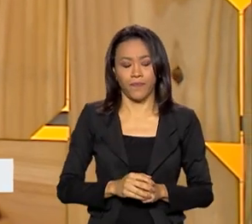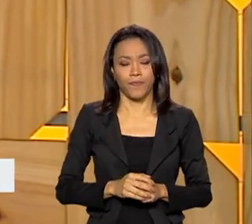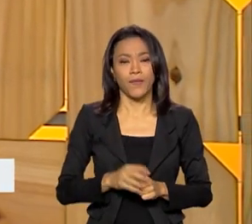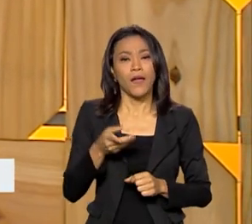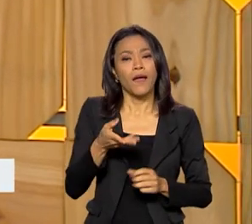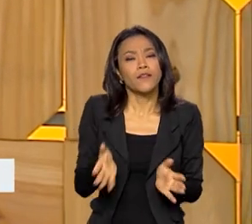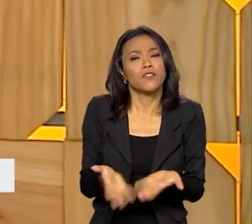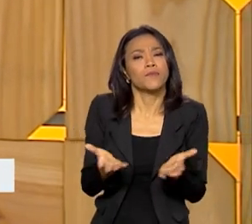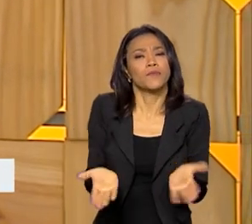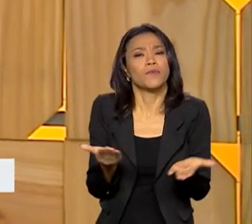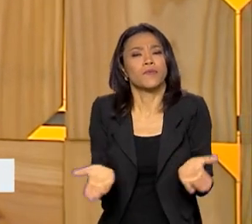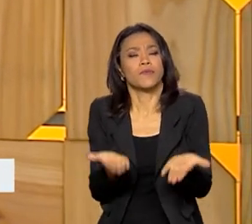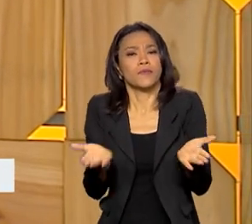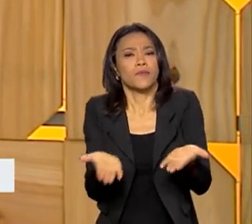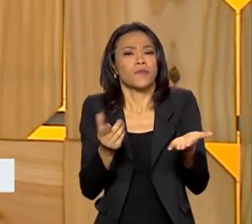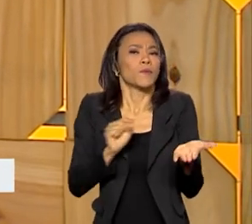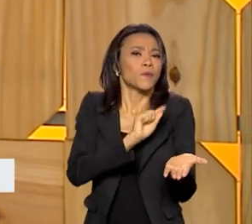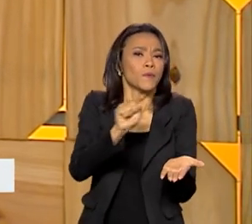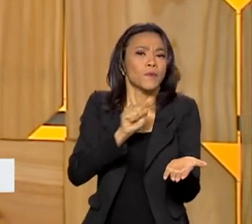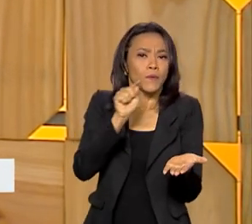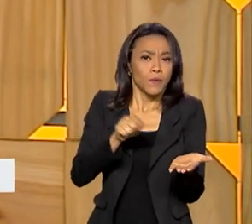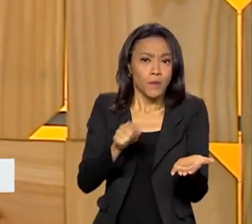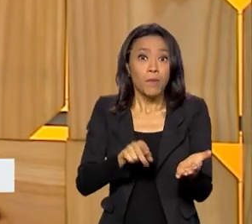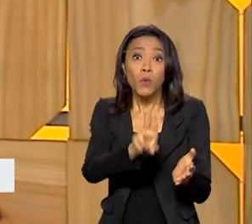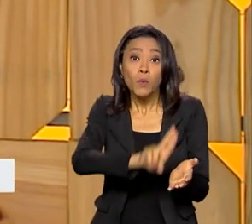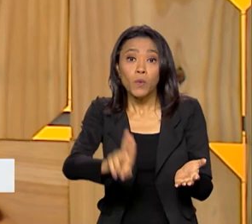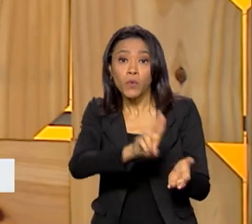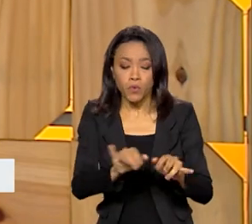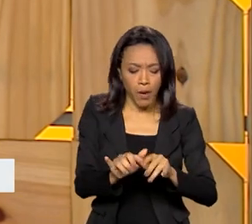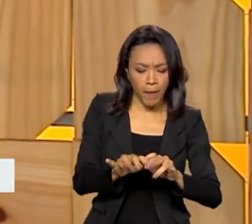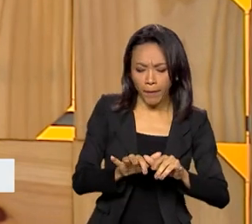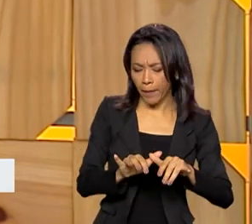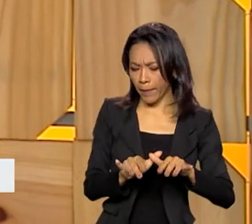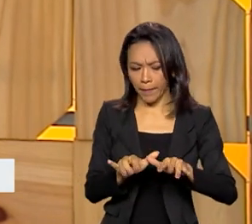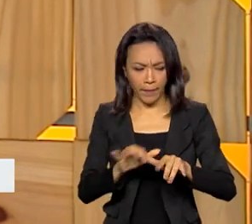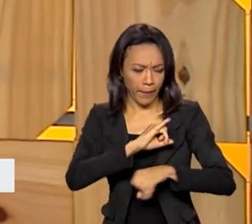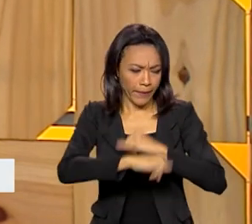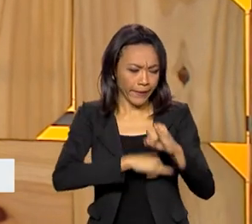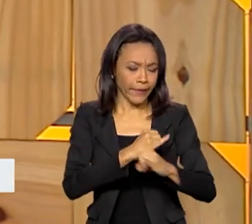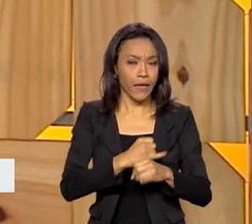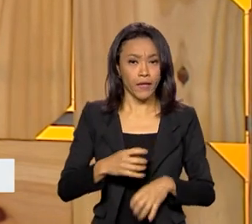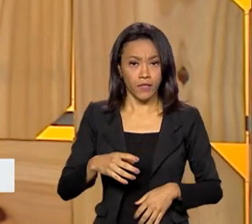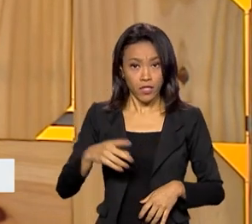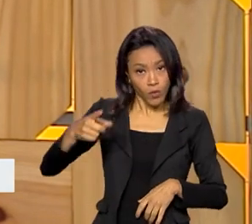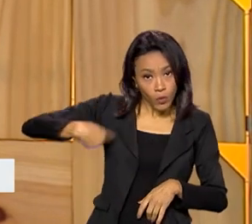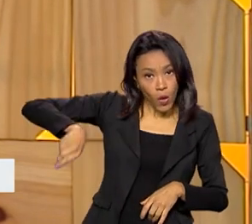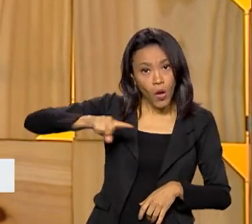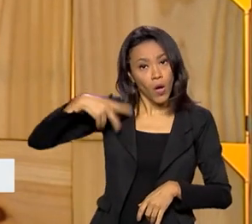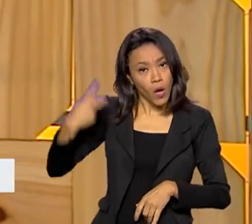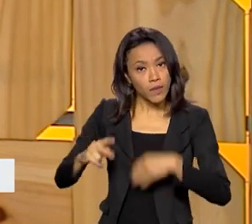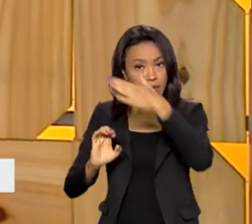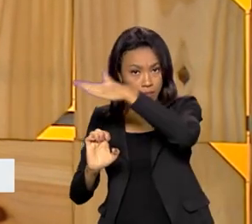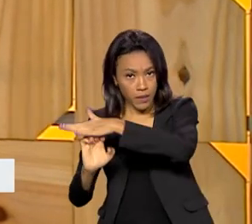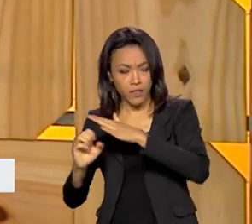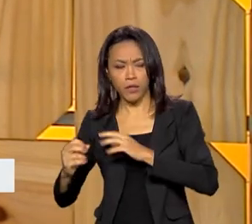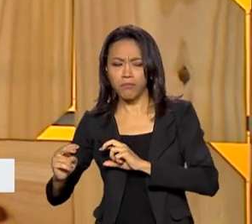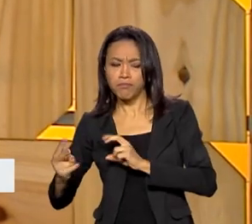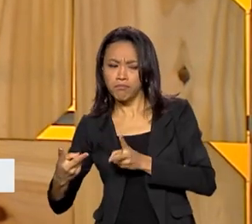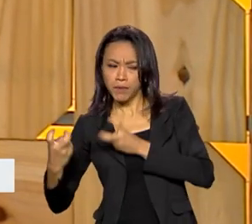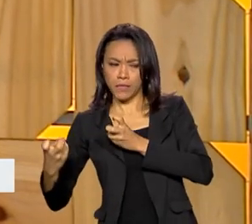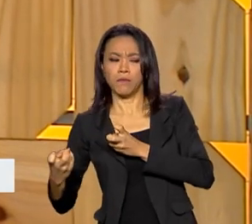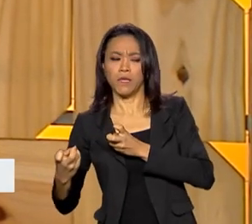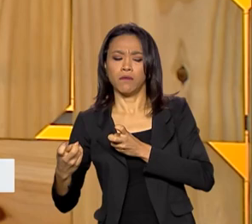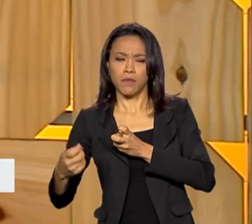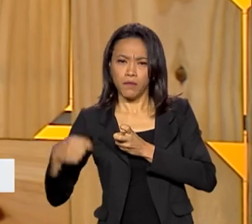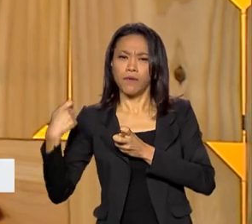pelo aquecimento digital. Então, nós vínhamos já sentindo essa demanda. E